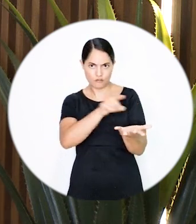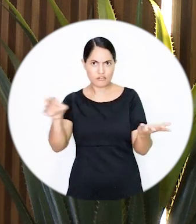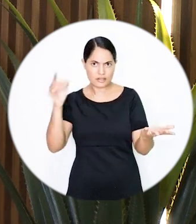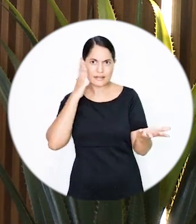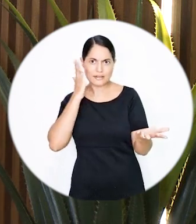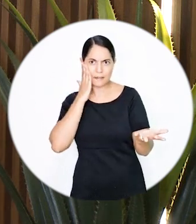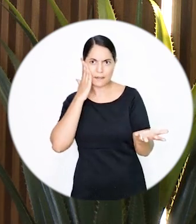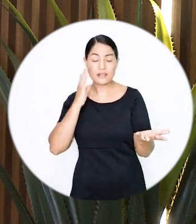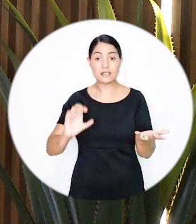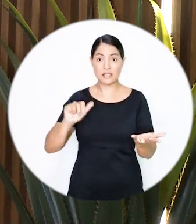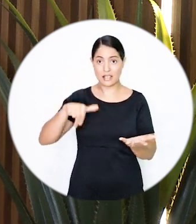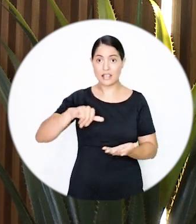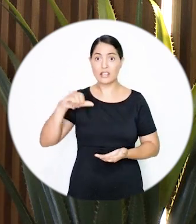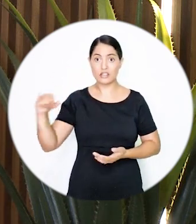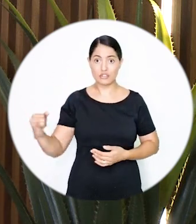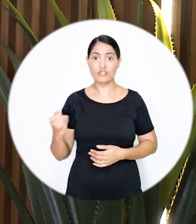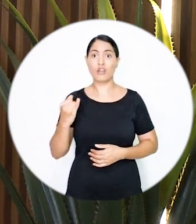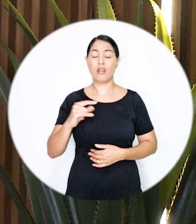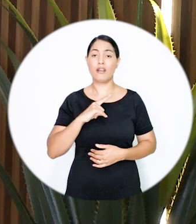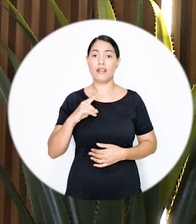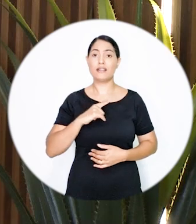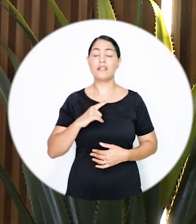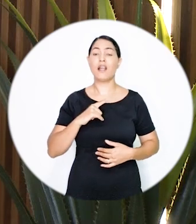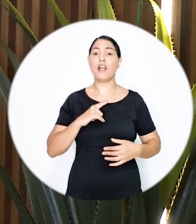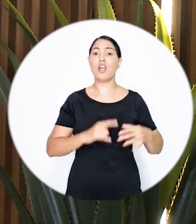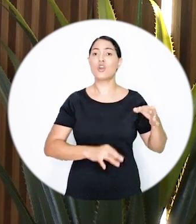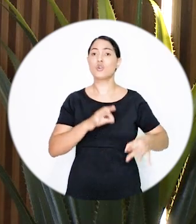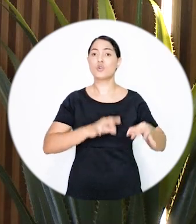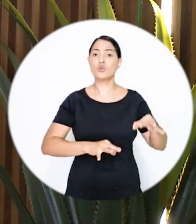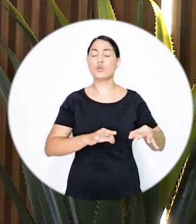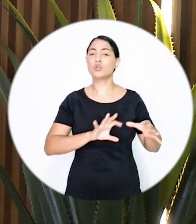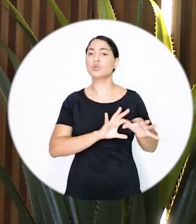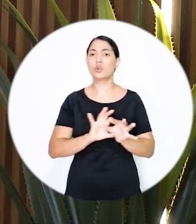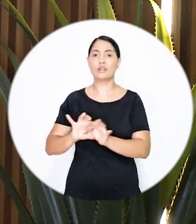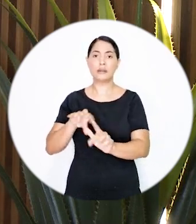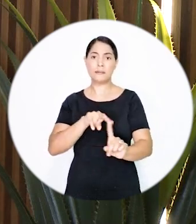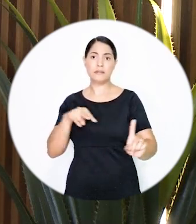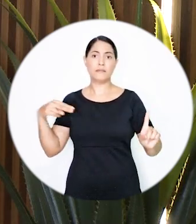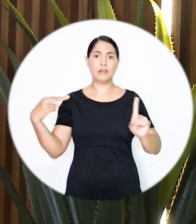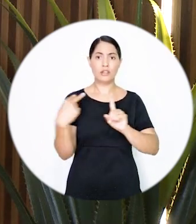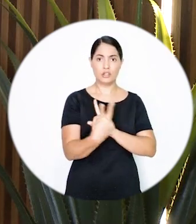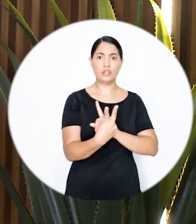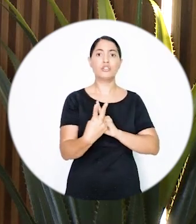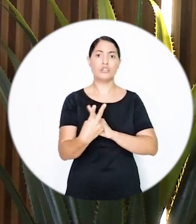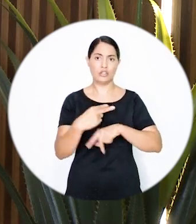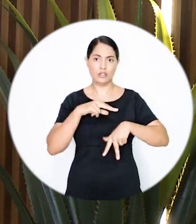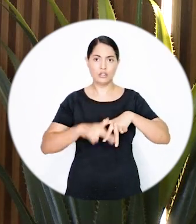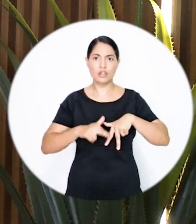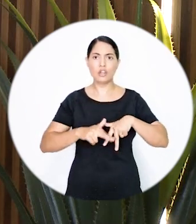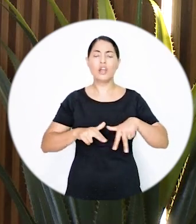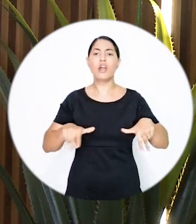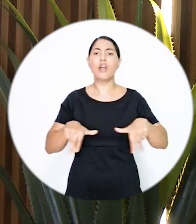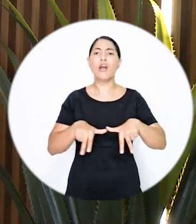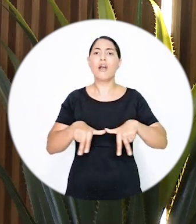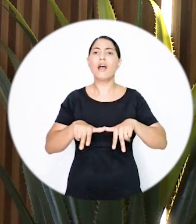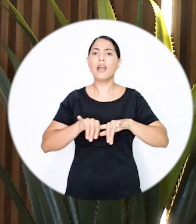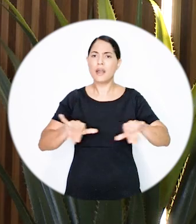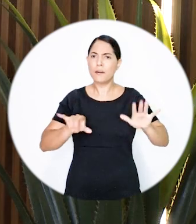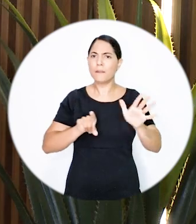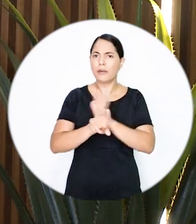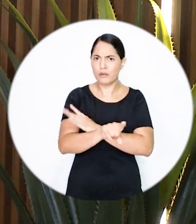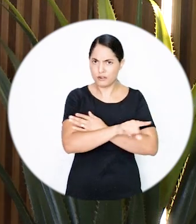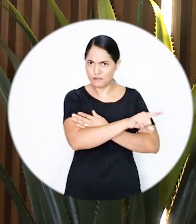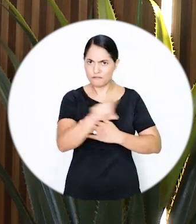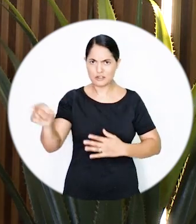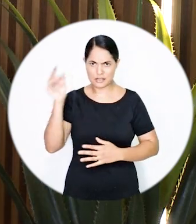CNJ, no começo desse ano, lançou uma resolução para orientar os juízes no julgamento sob perspectiva de gênero? E você